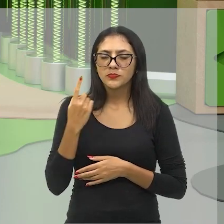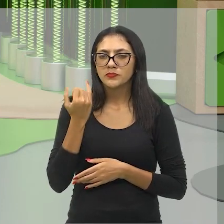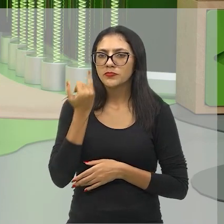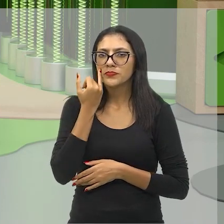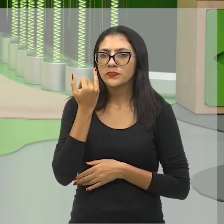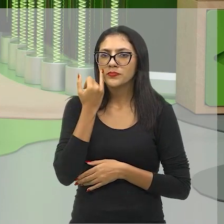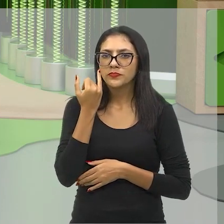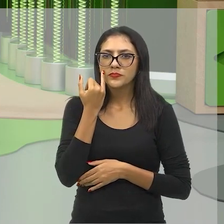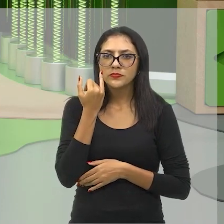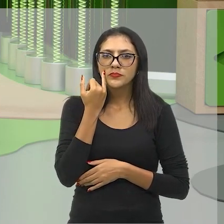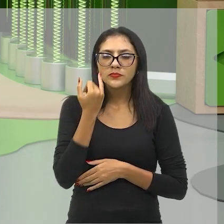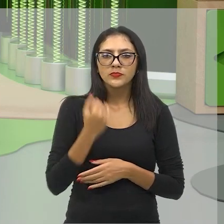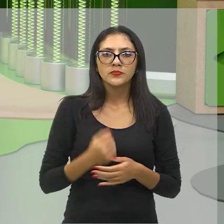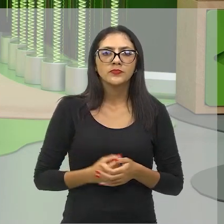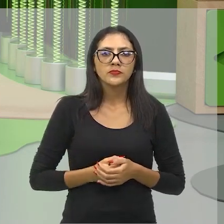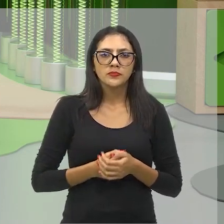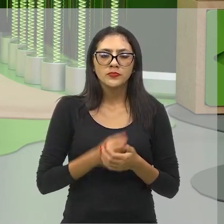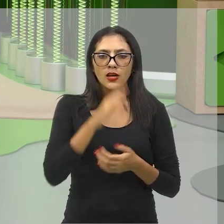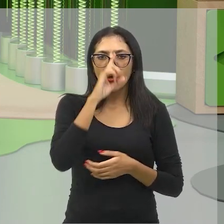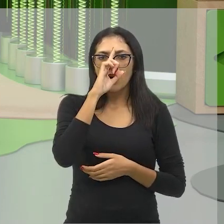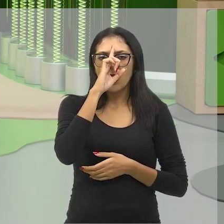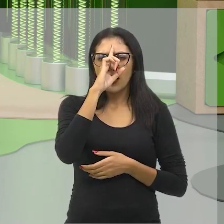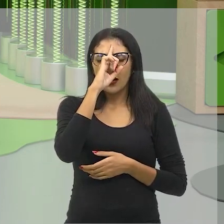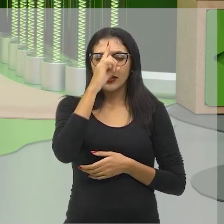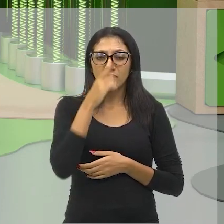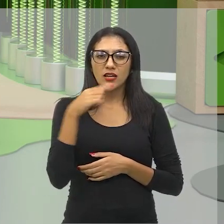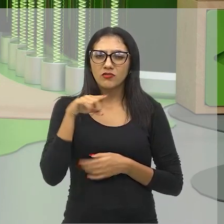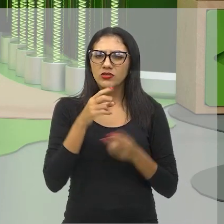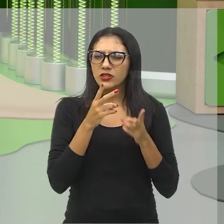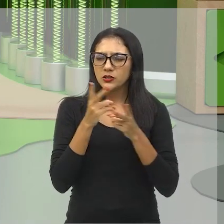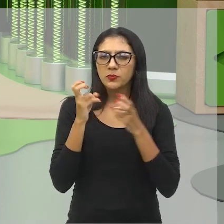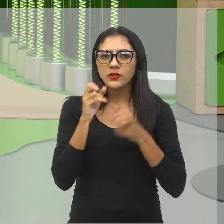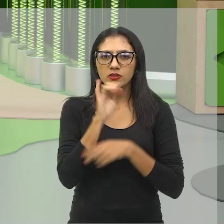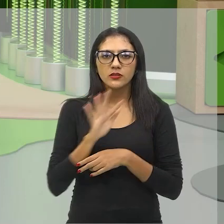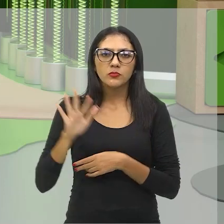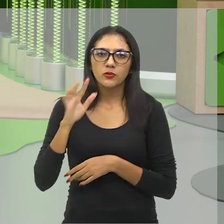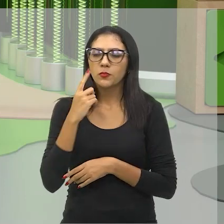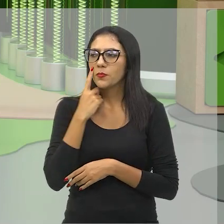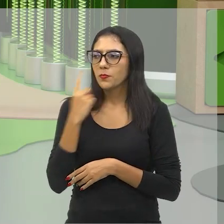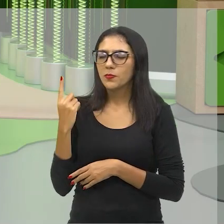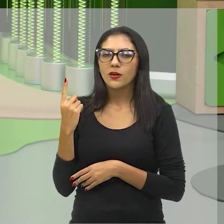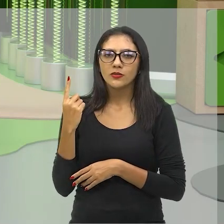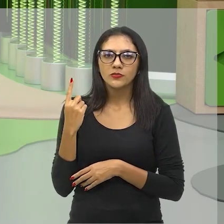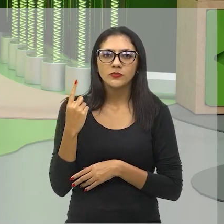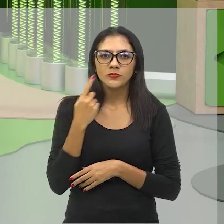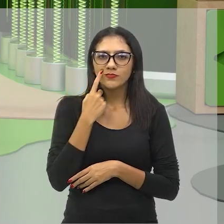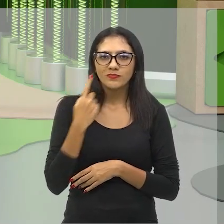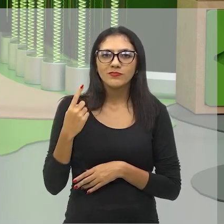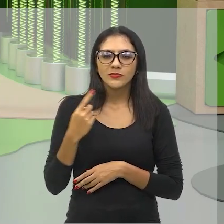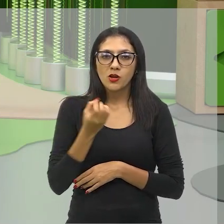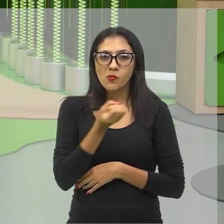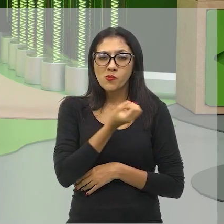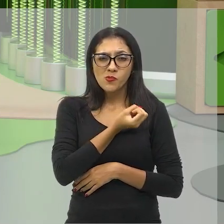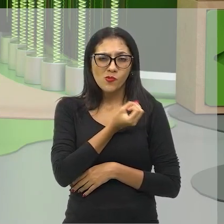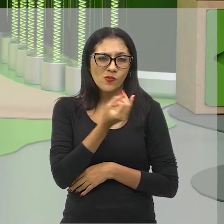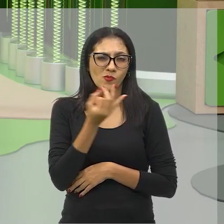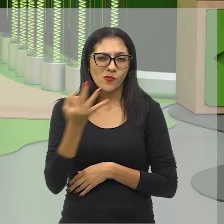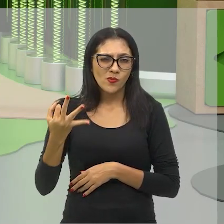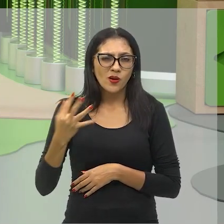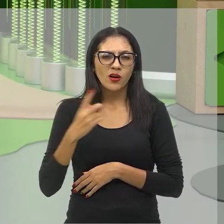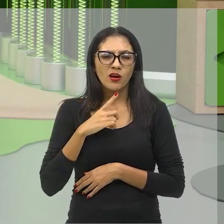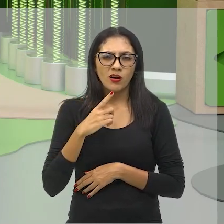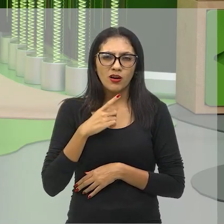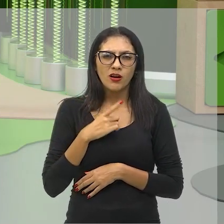esquema apresentando para a gente novamente aqui a fecundação. Então, você observa os espermatozoides, olha como são vários, né?